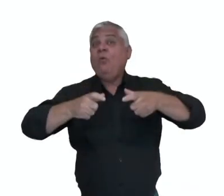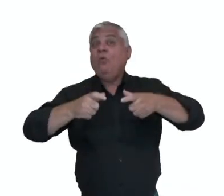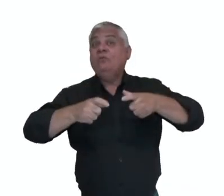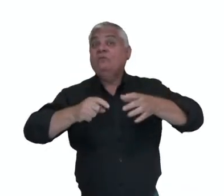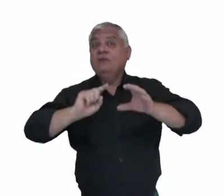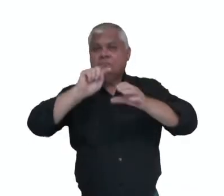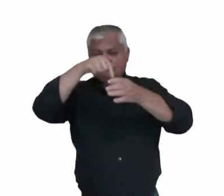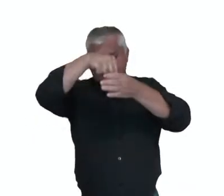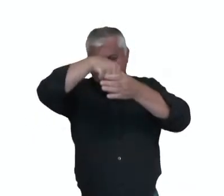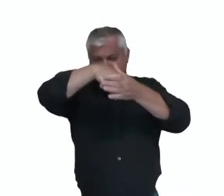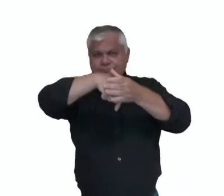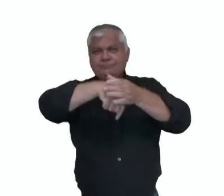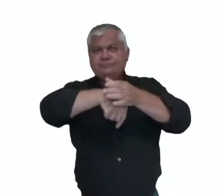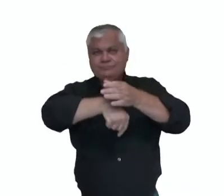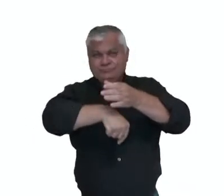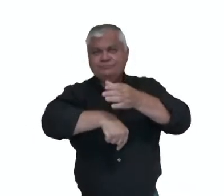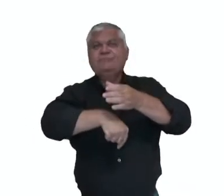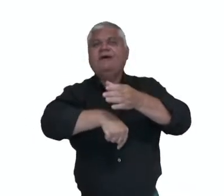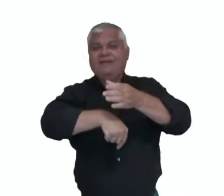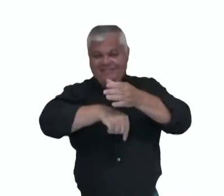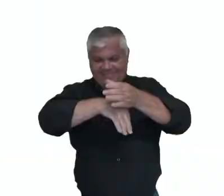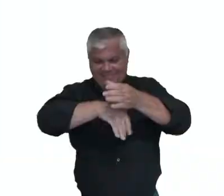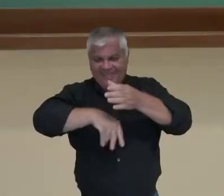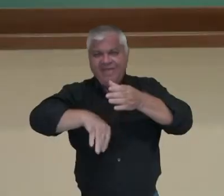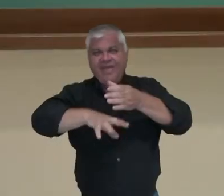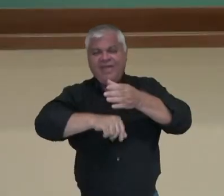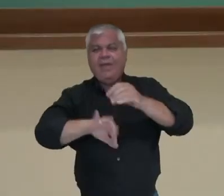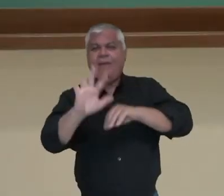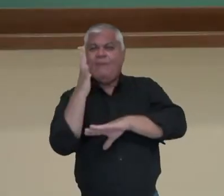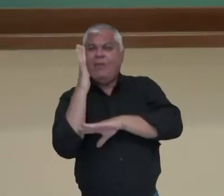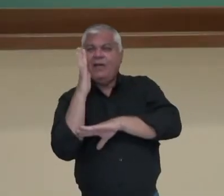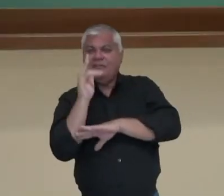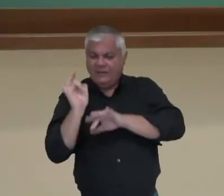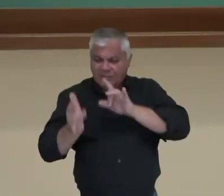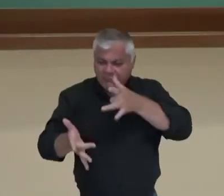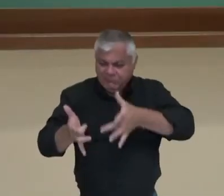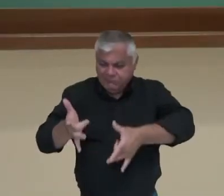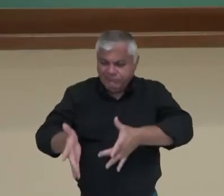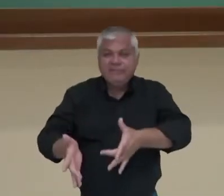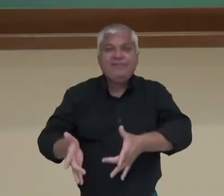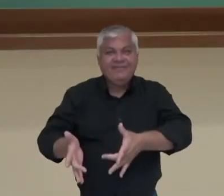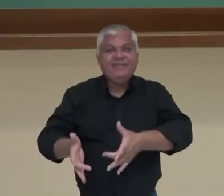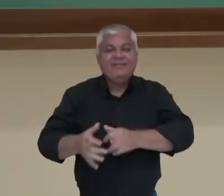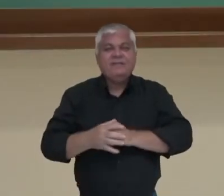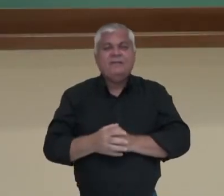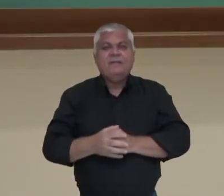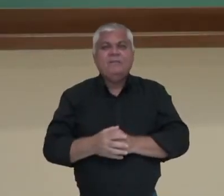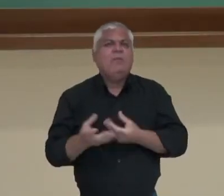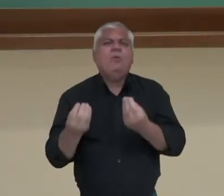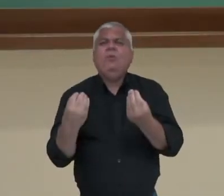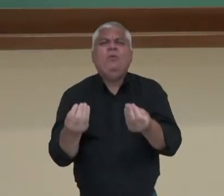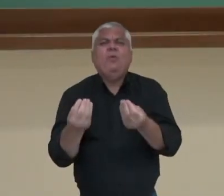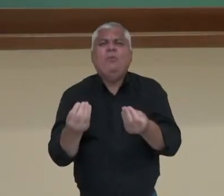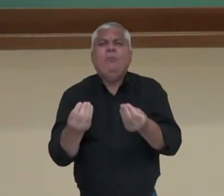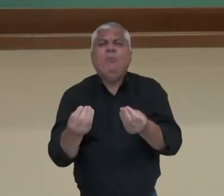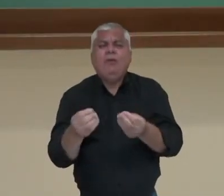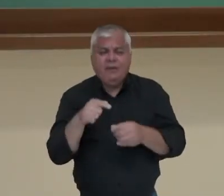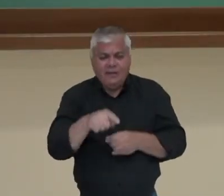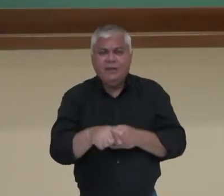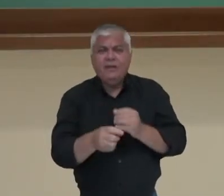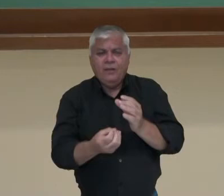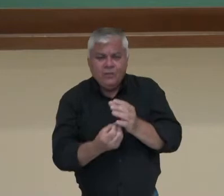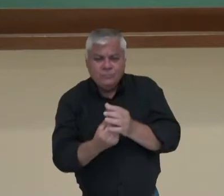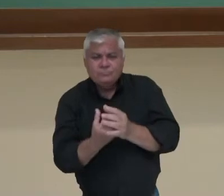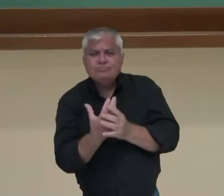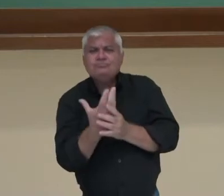se encontra imerso no substrato, rico em matéria orgânica, que esses organismos decompõem. Mas como será que ele foi parar ali, né? Do que